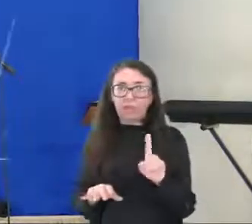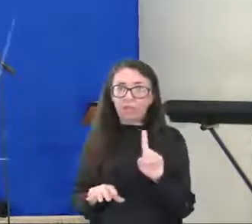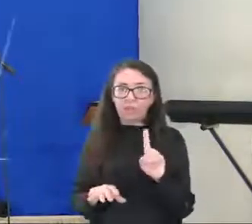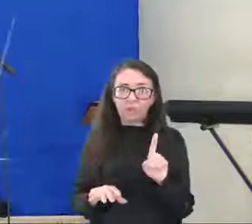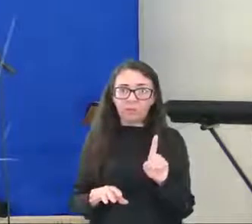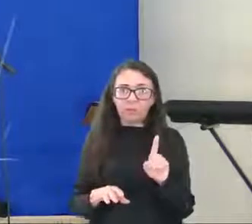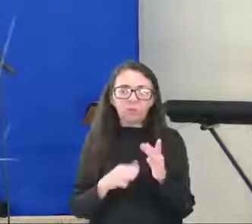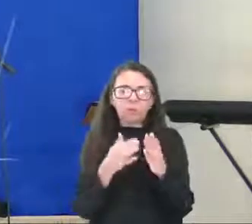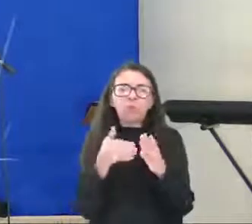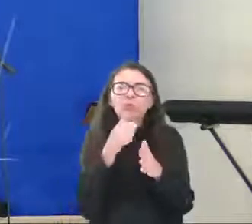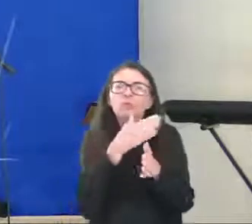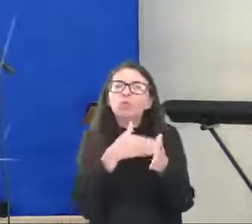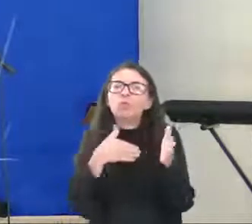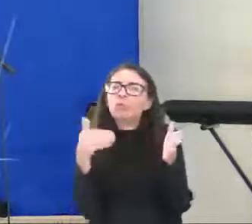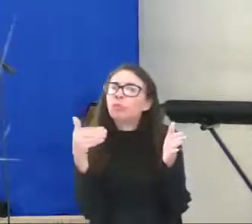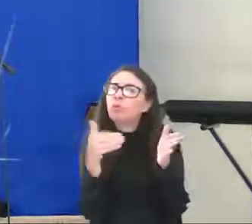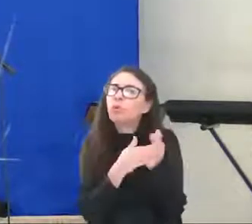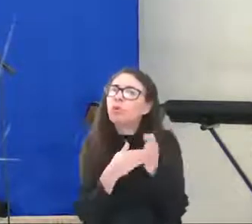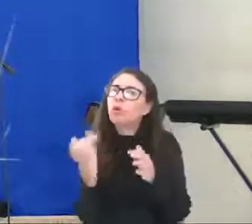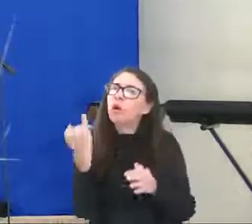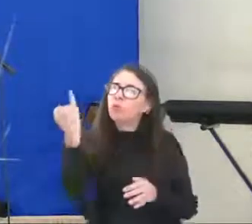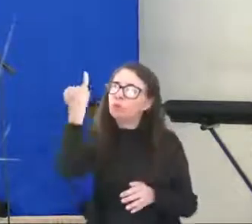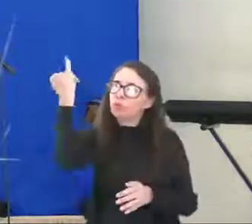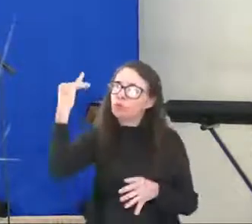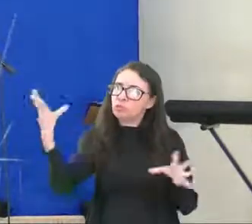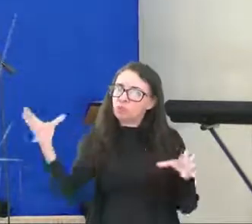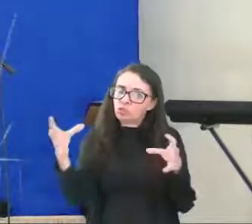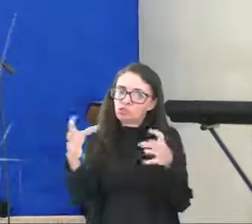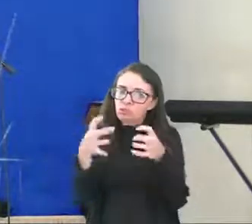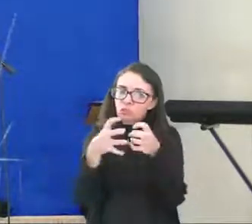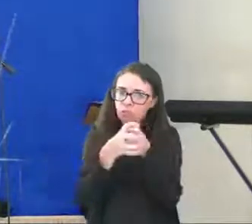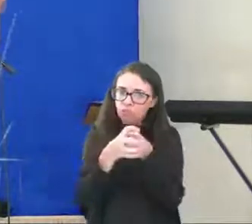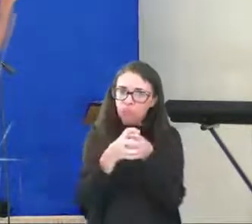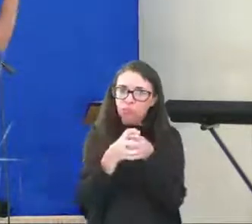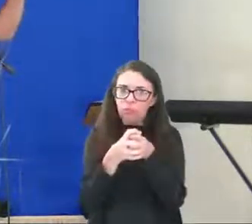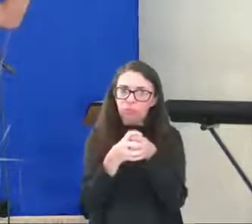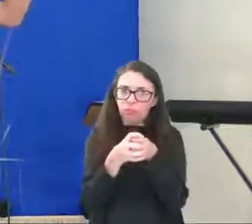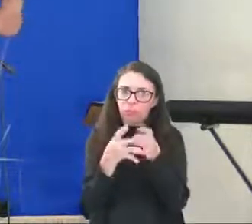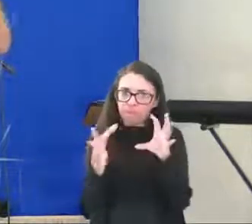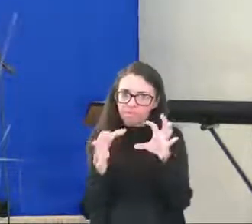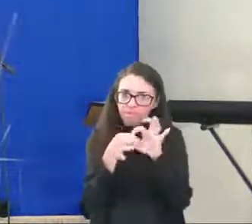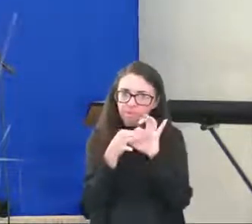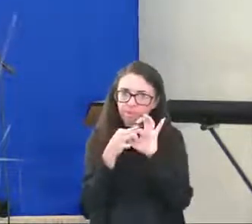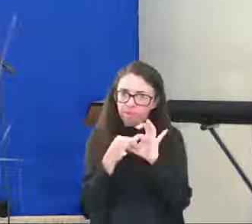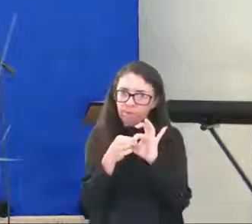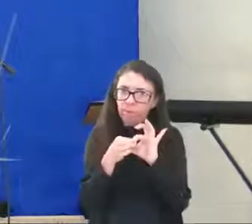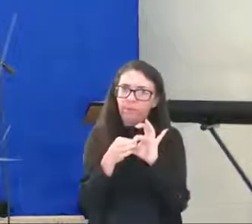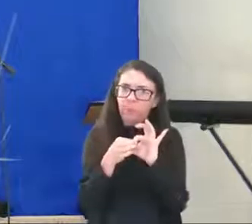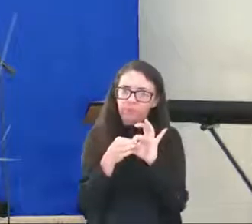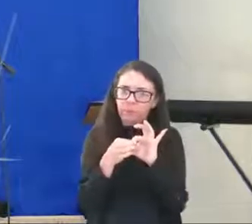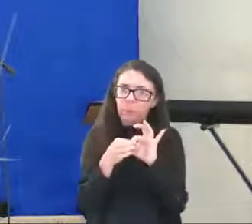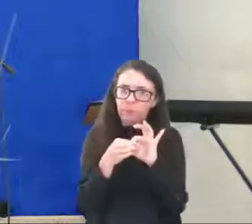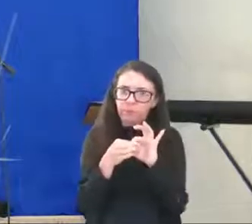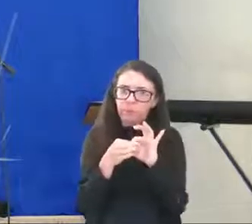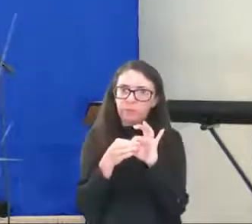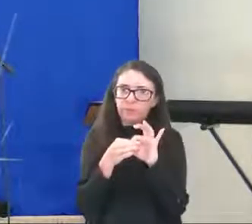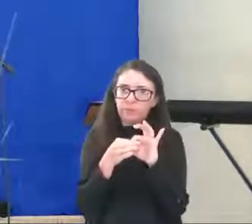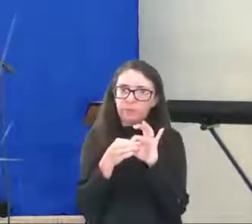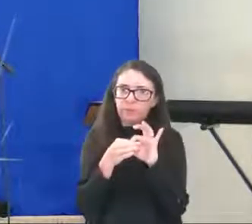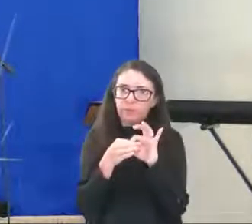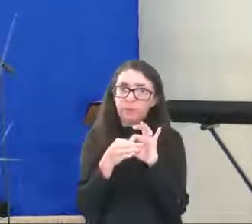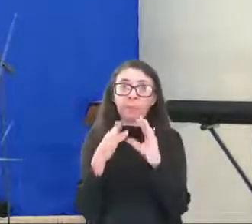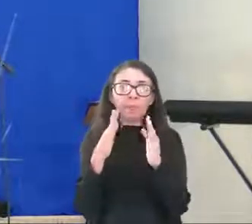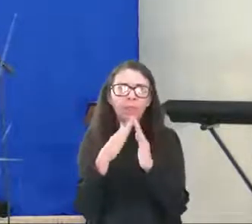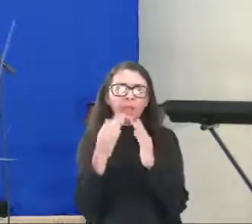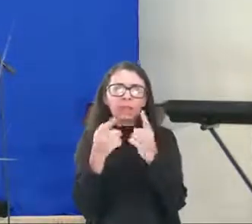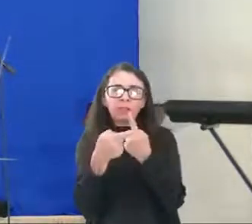Por que há tantas denominações nesse mundo, né? Um se achando no conhecimento X, no conhecimento Y, se exaltando